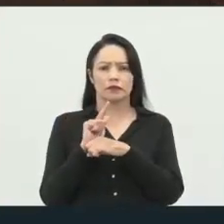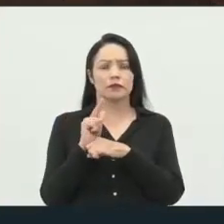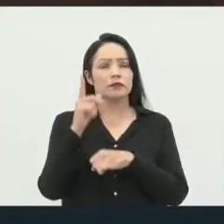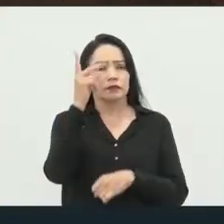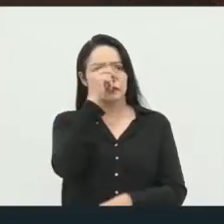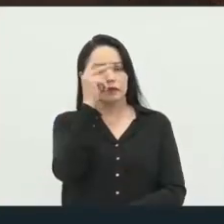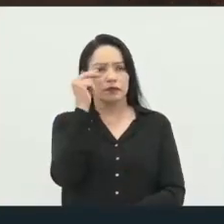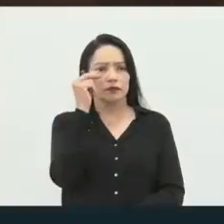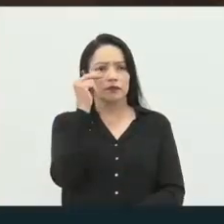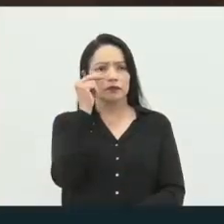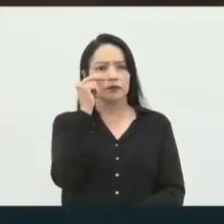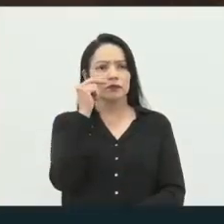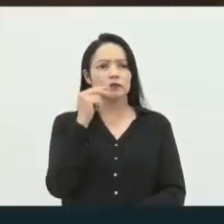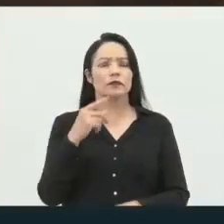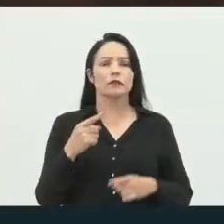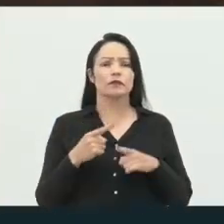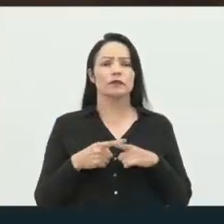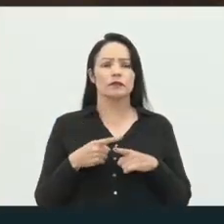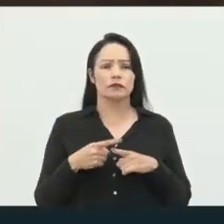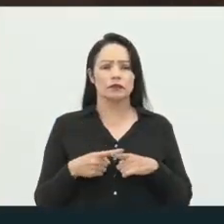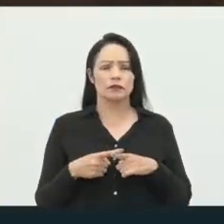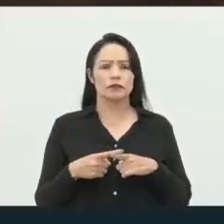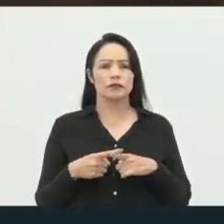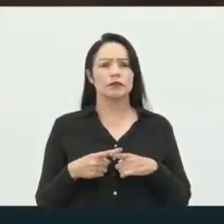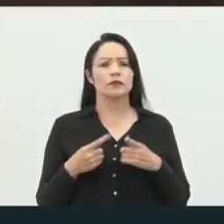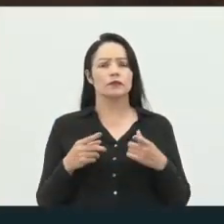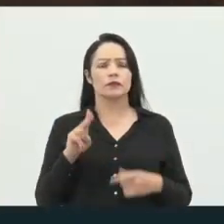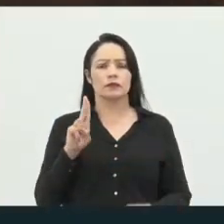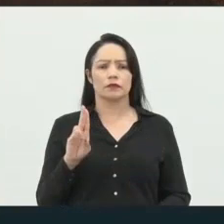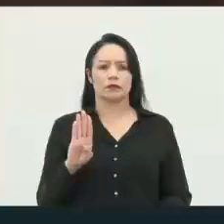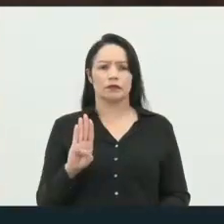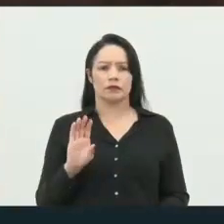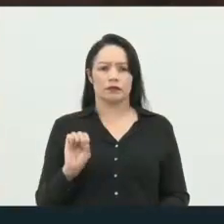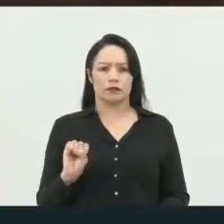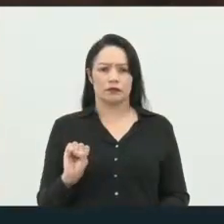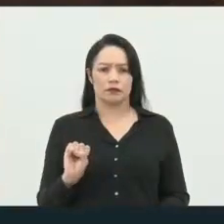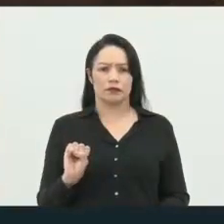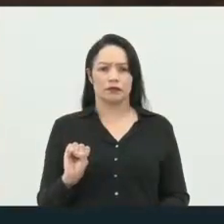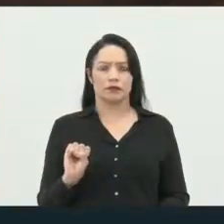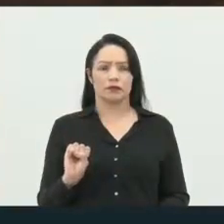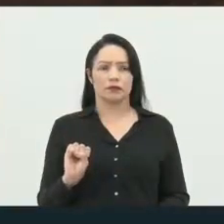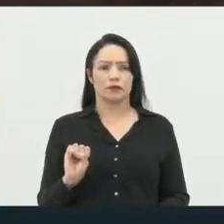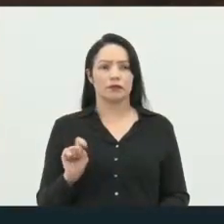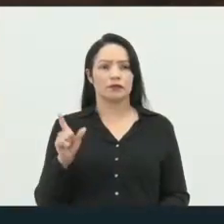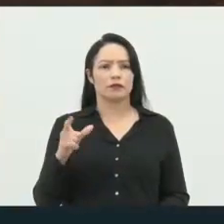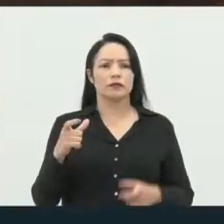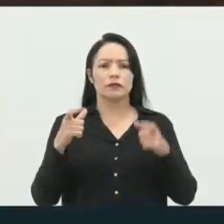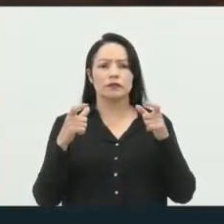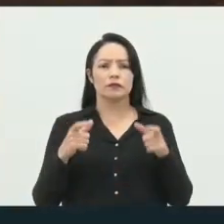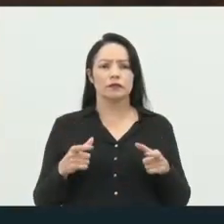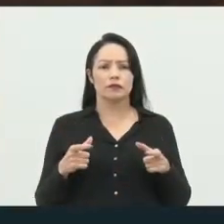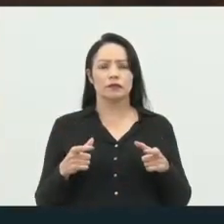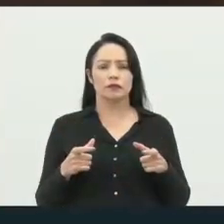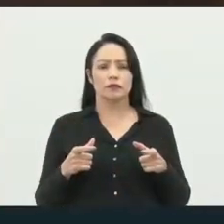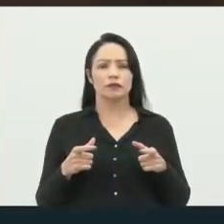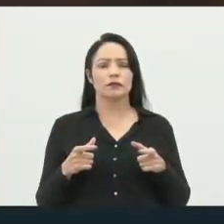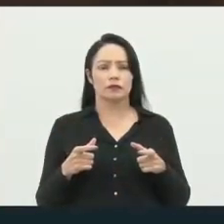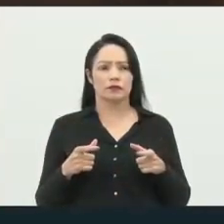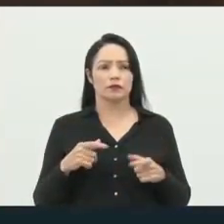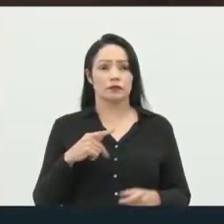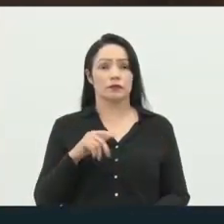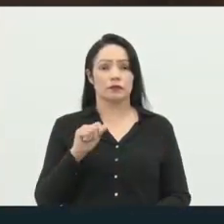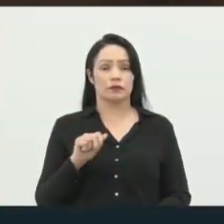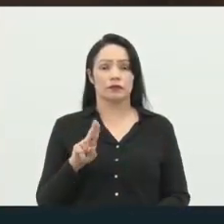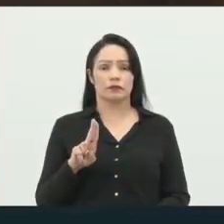prefeito porque é que a UBS ali do Jardim Paulista